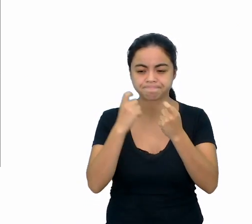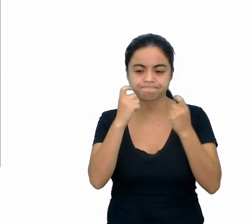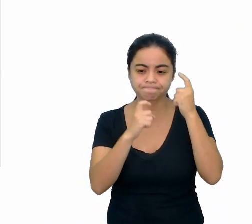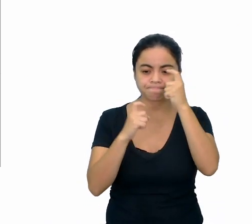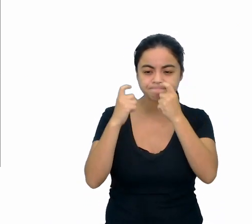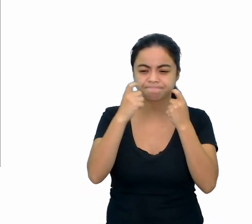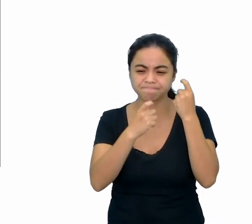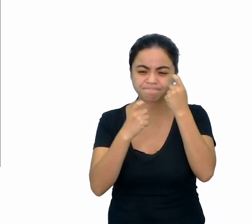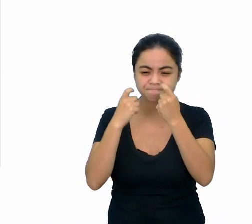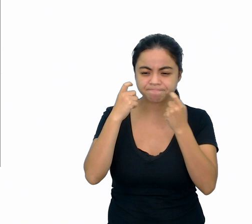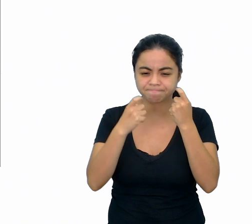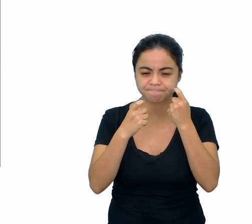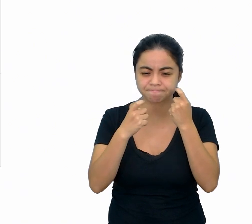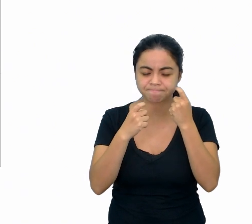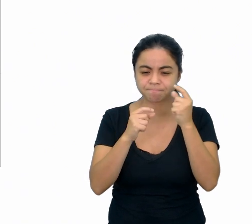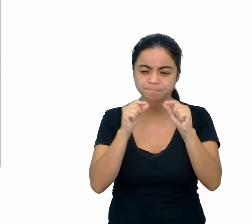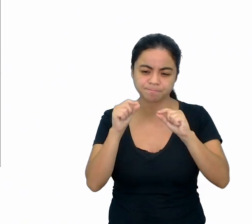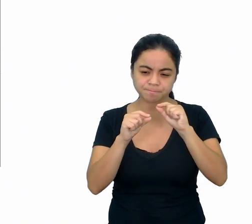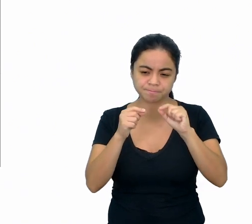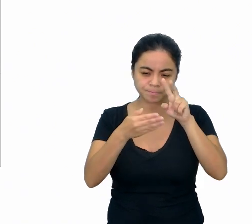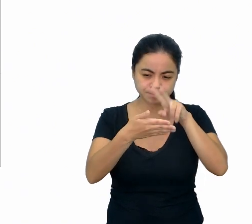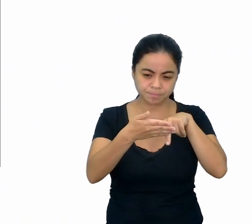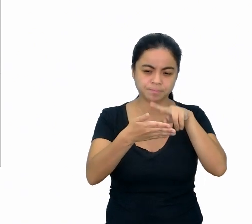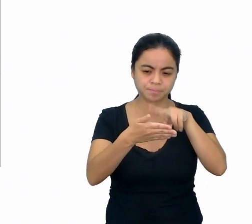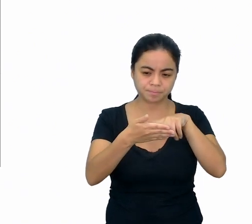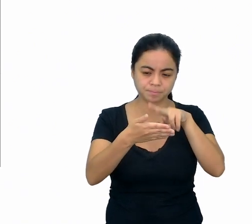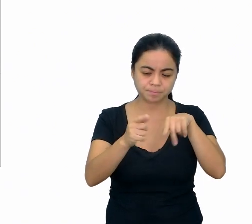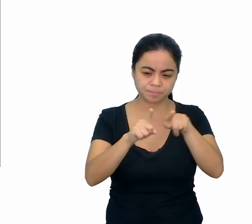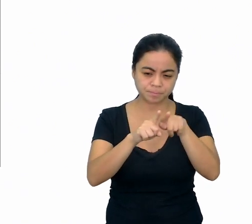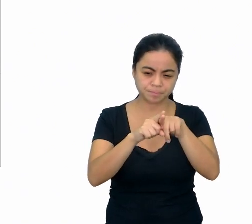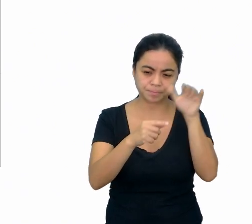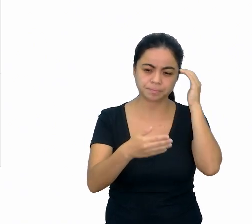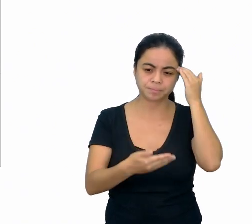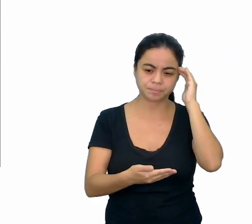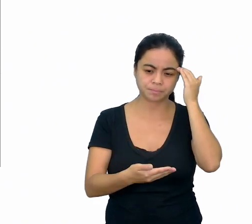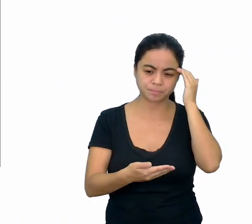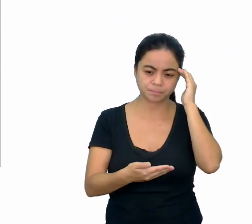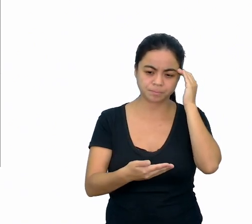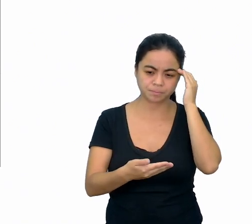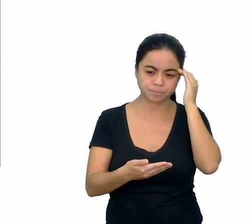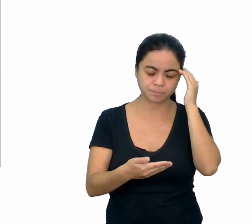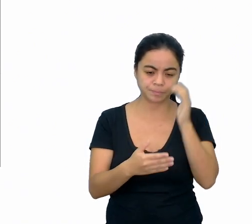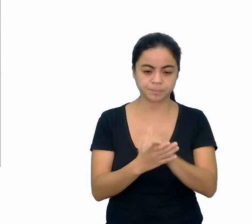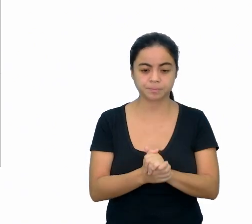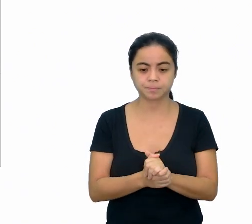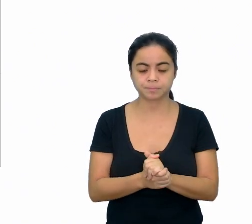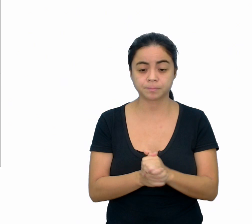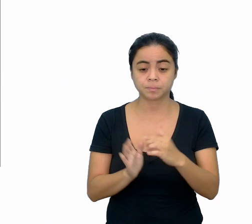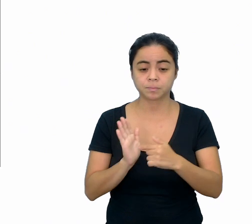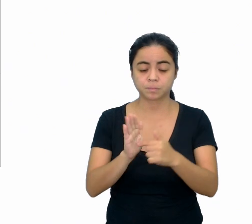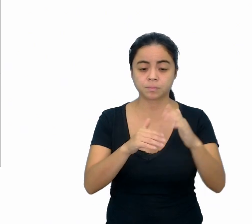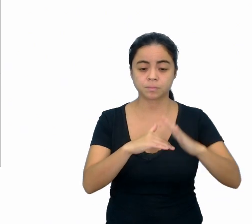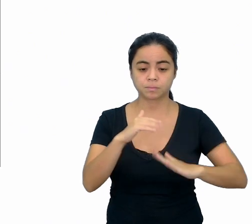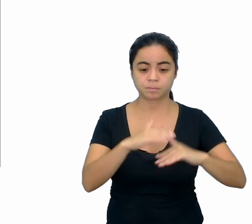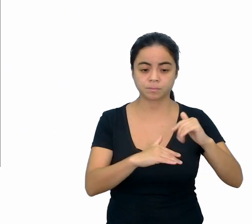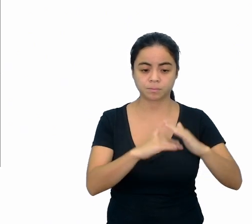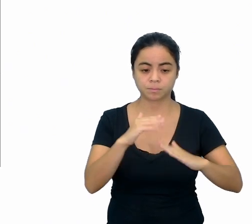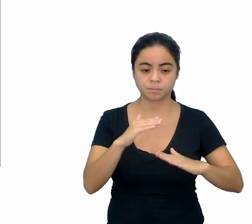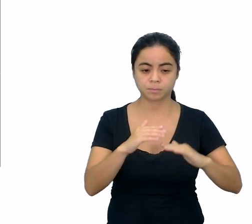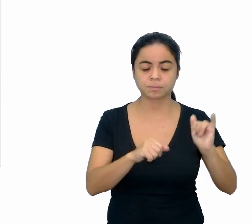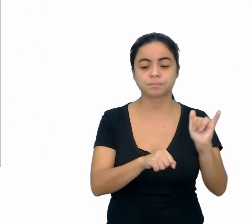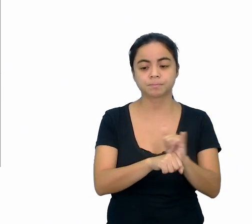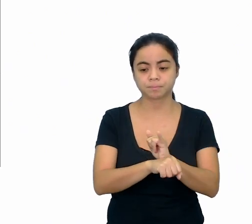preocupação explícita com a leitura dos textos e sua compreensão, revelada por uma habilidade que é, na verdade,